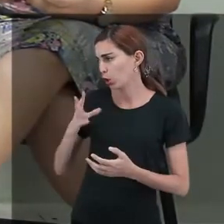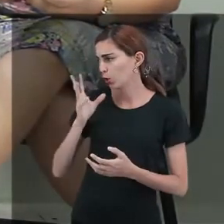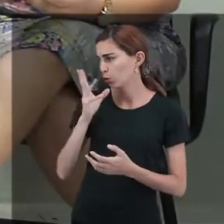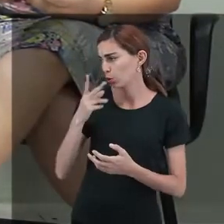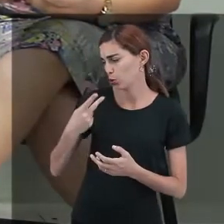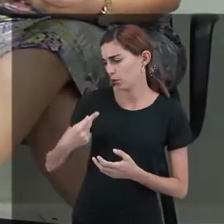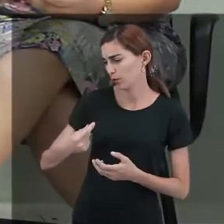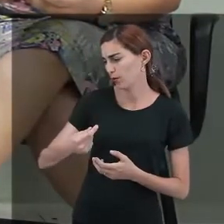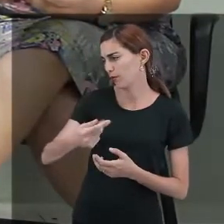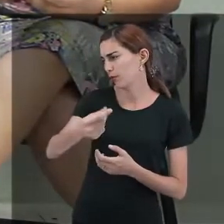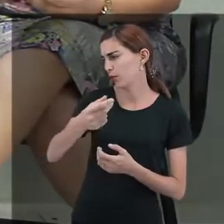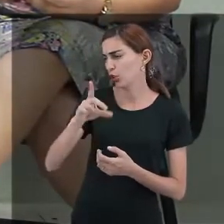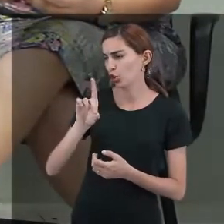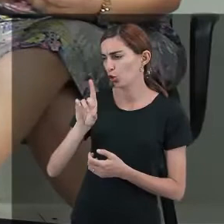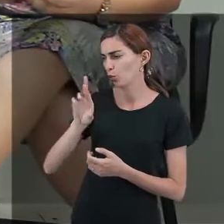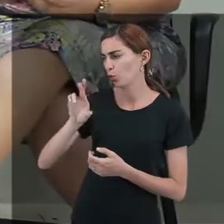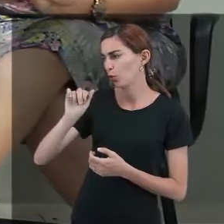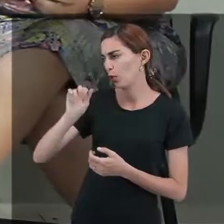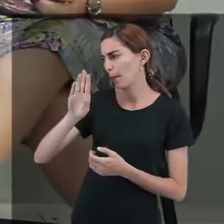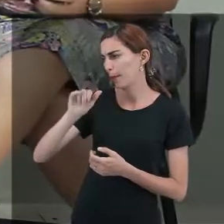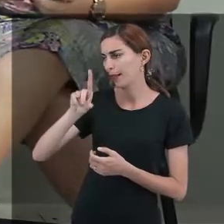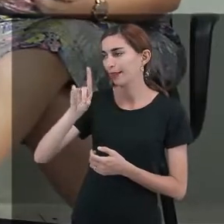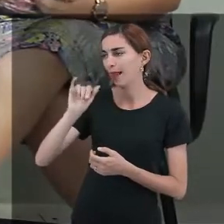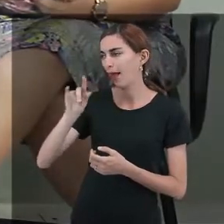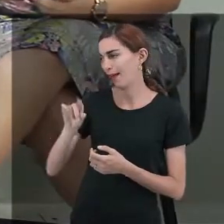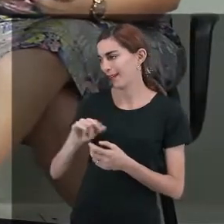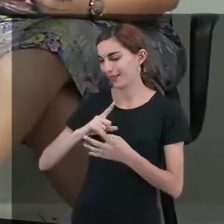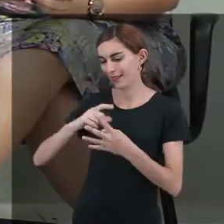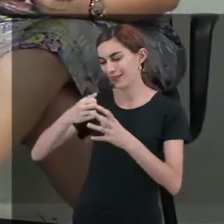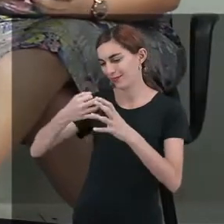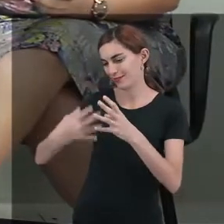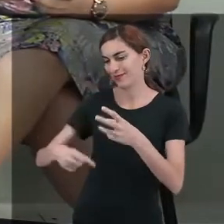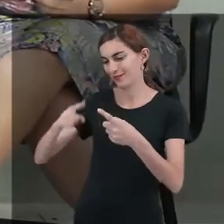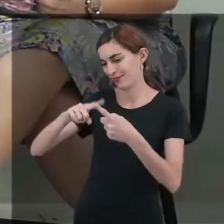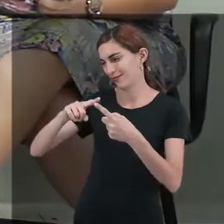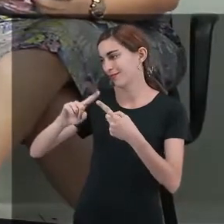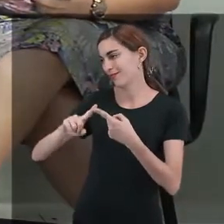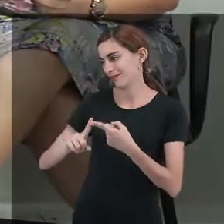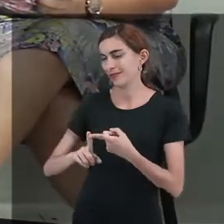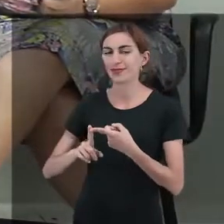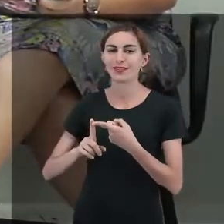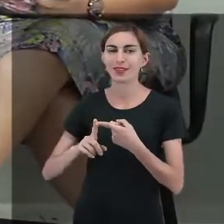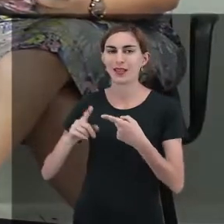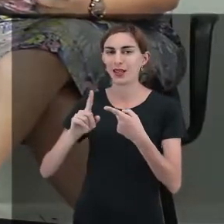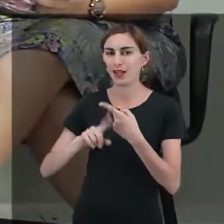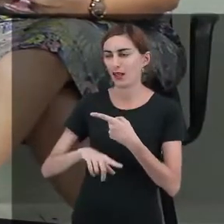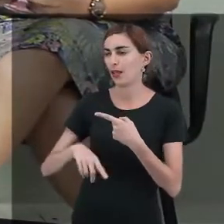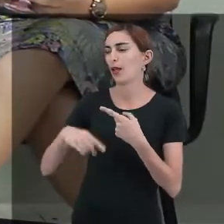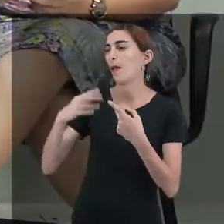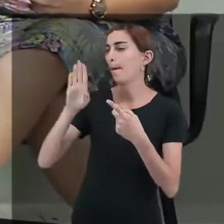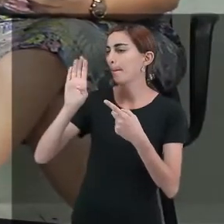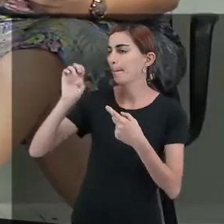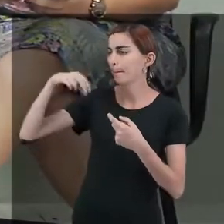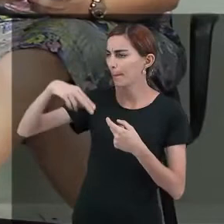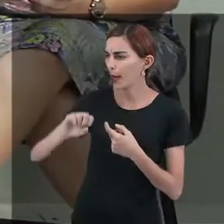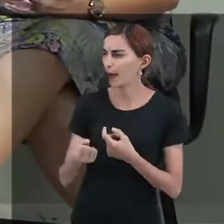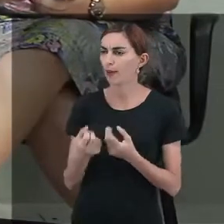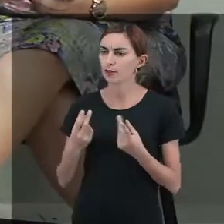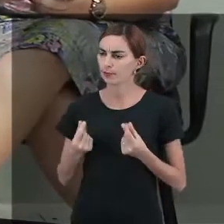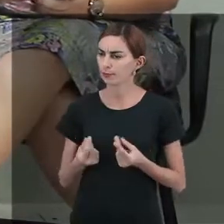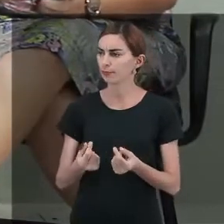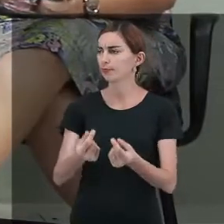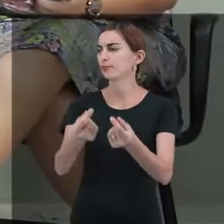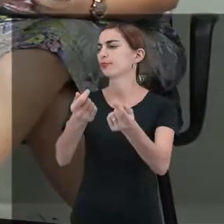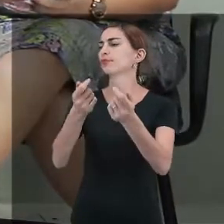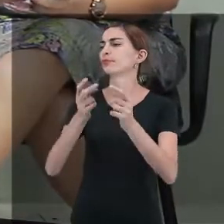ele pertence e é dividido em três categorias de bens, né? Que produto é um bem. Seria bens duráveis, bens não duráveis e o